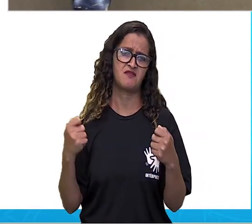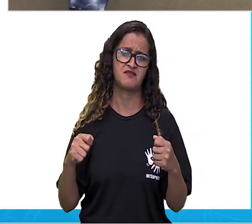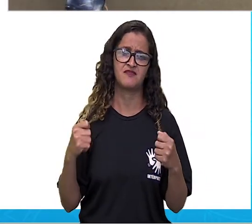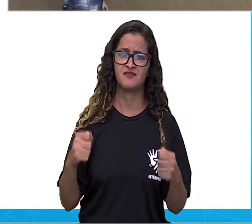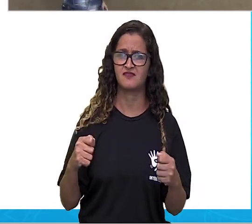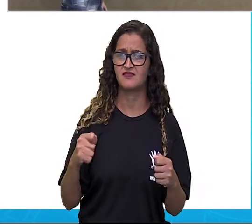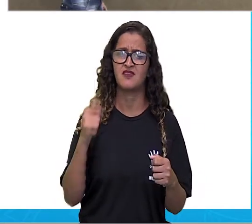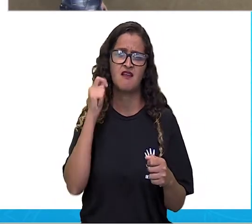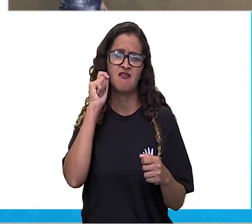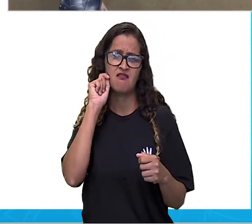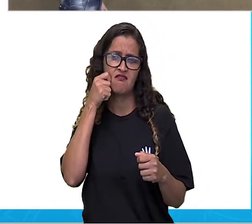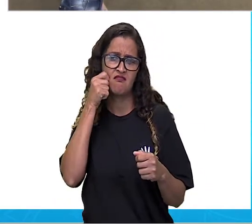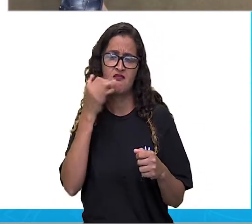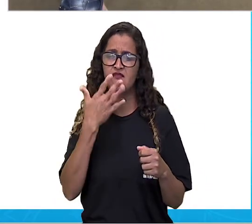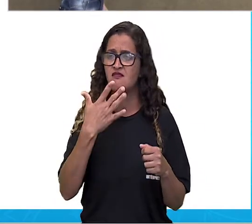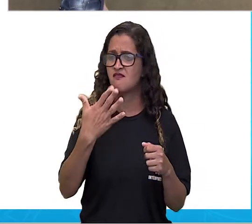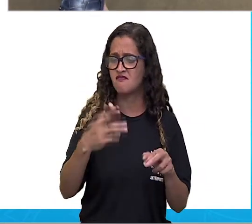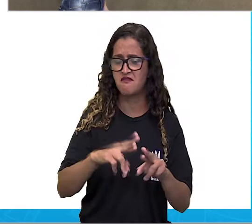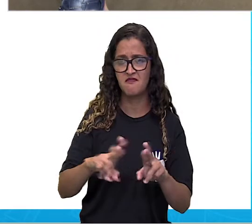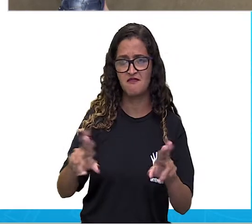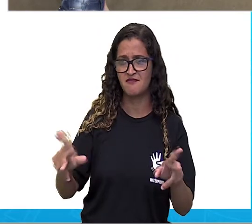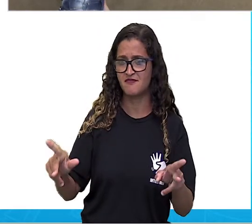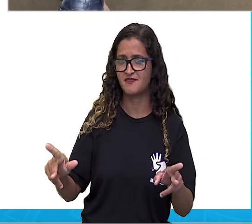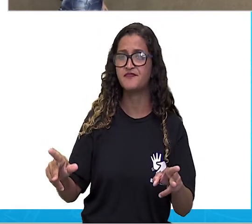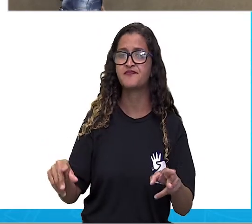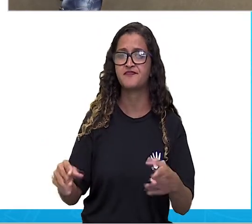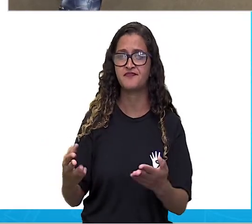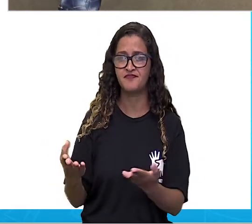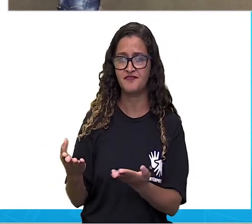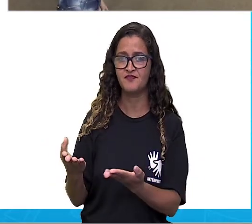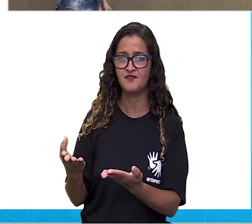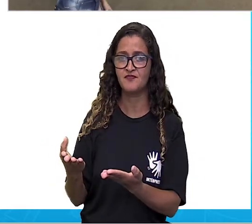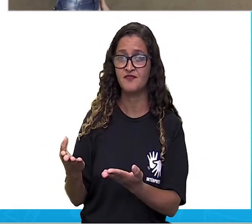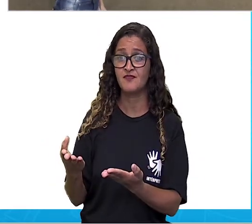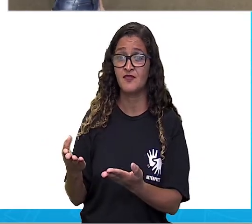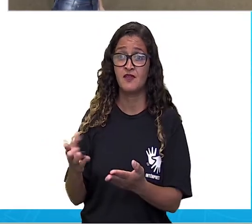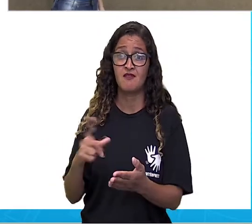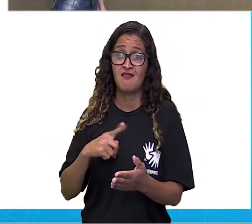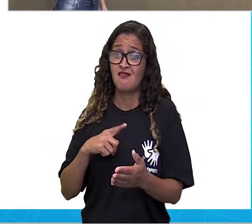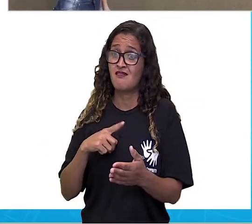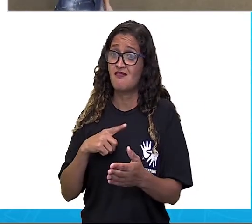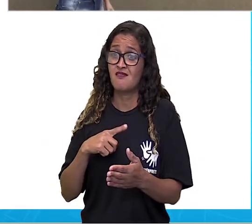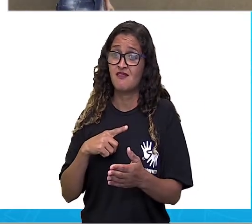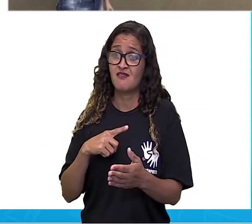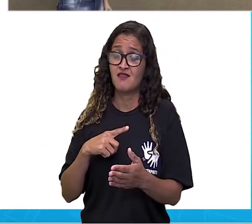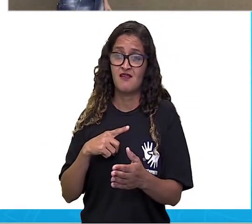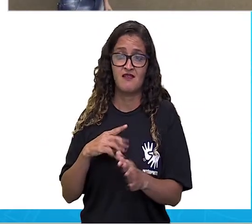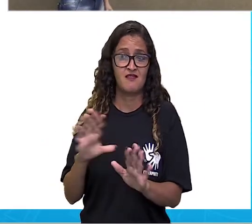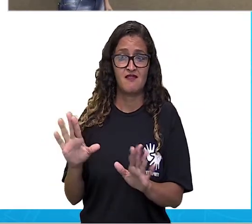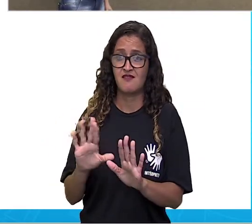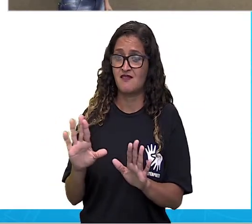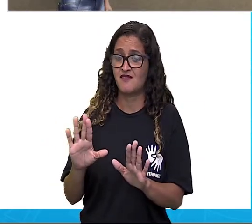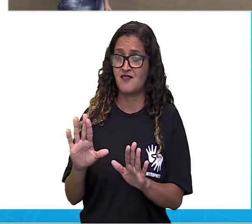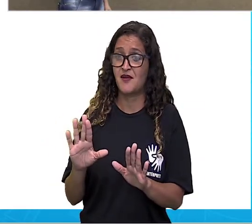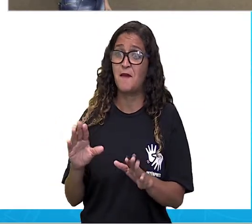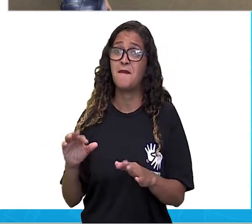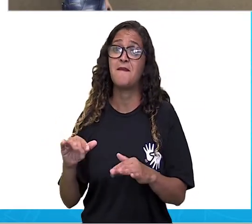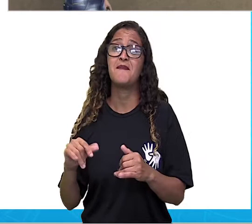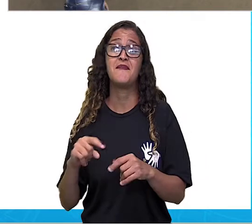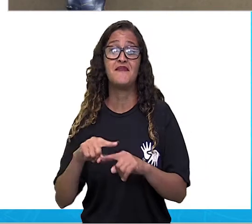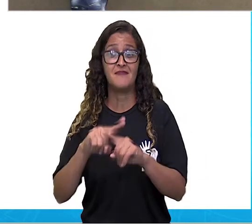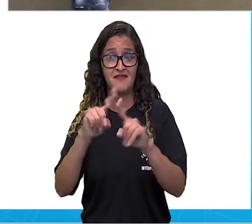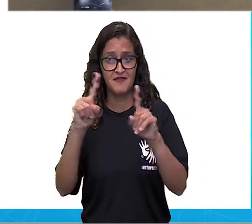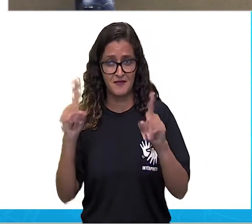esses lápis estão de cores diferentes. Então não tem como eu agrupar, mas ele agrupou pela semelhança de